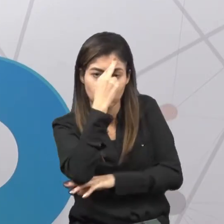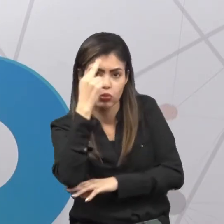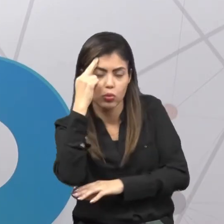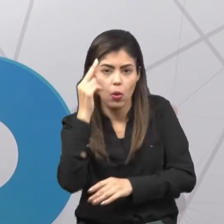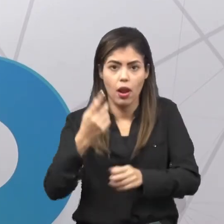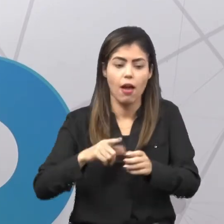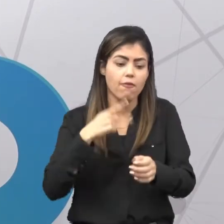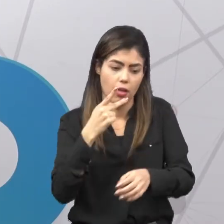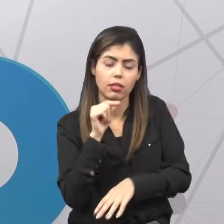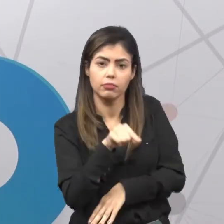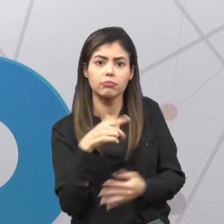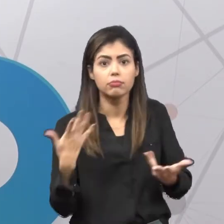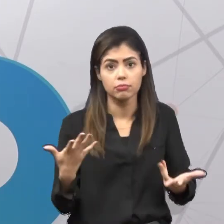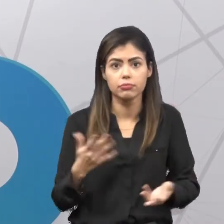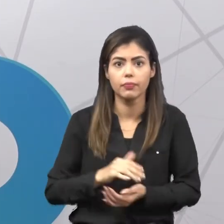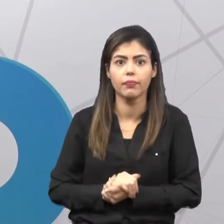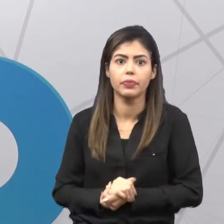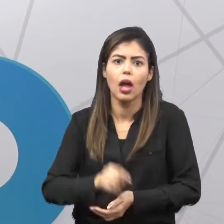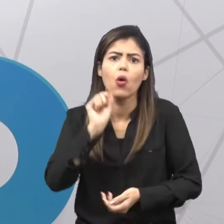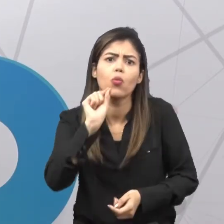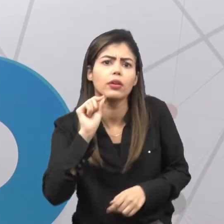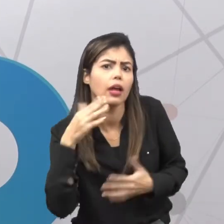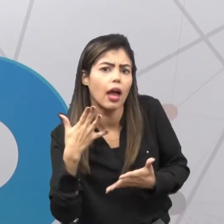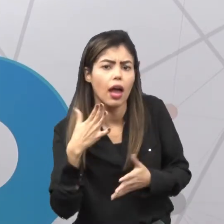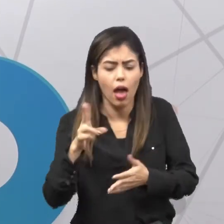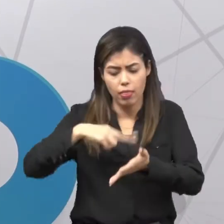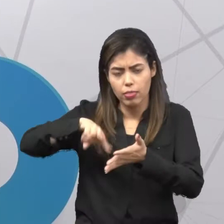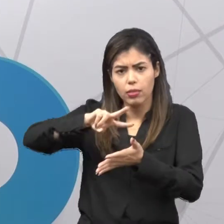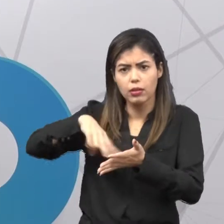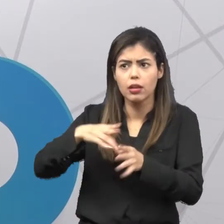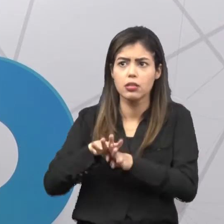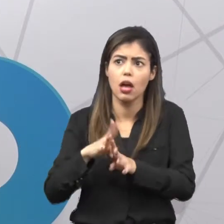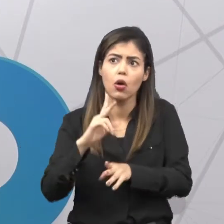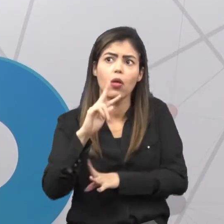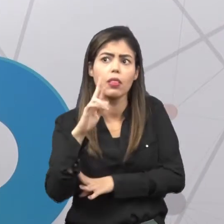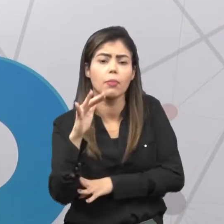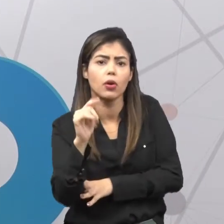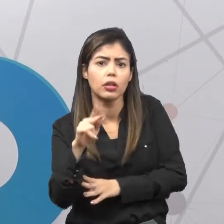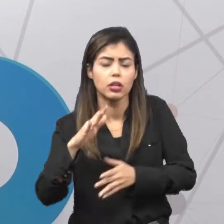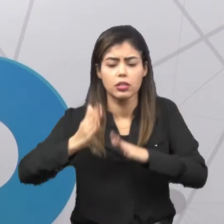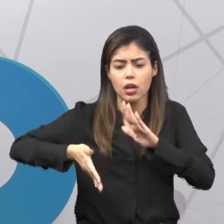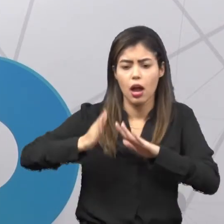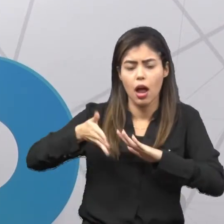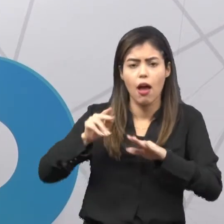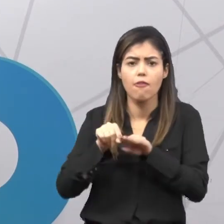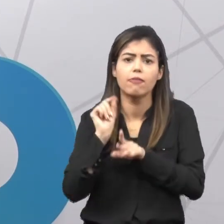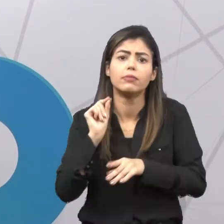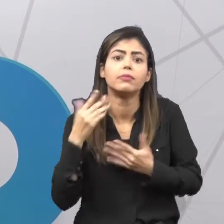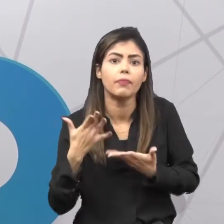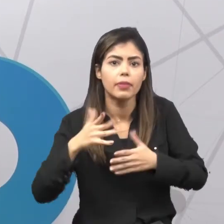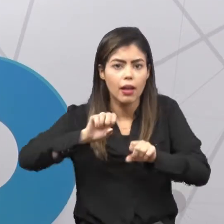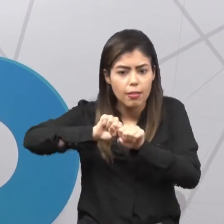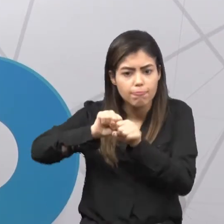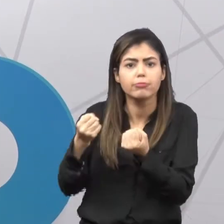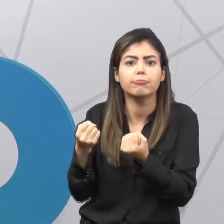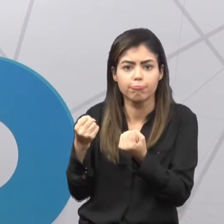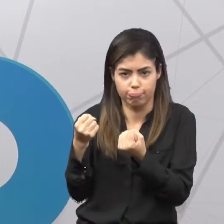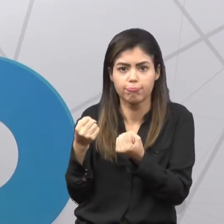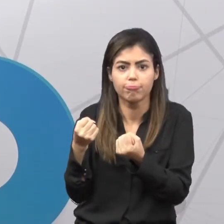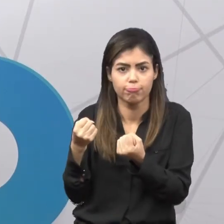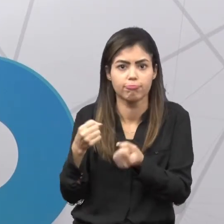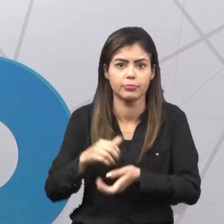ser contada. E o que é que a dança contemporânea faz? A dança contemporânea, ela rompe com